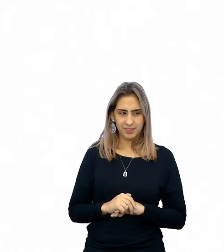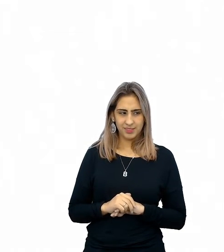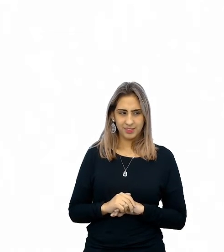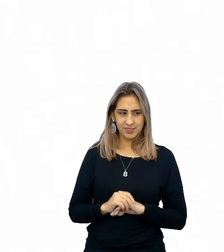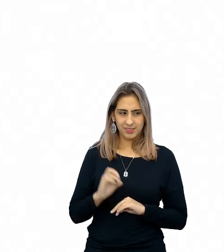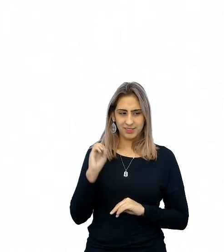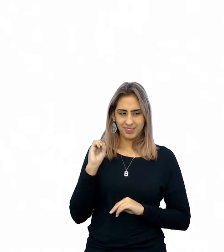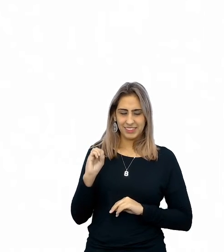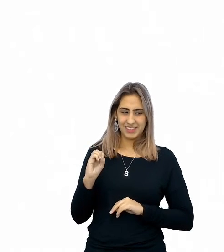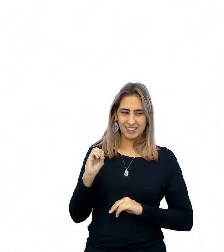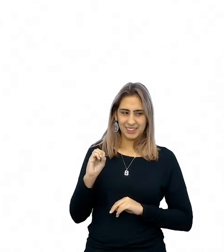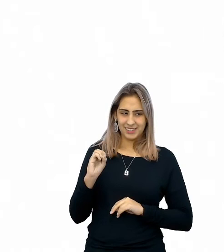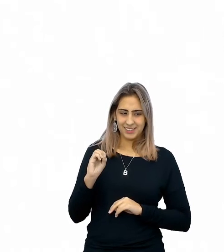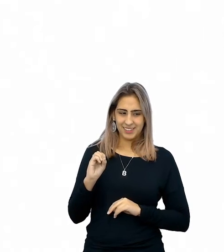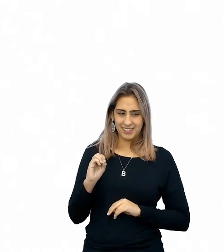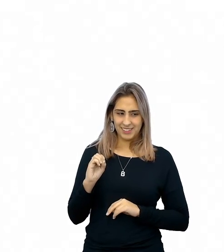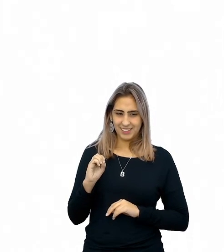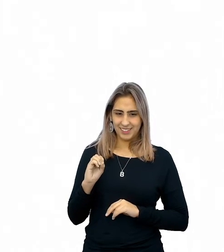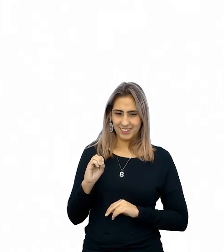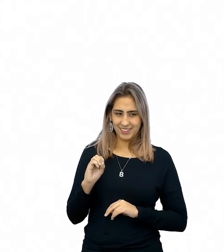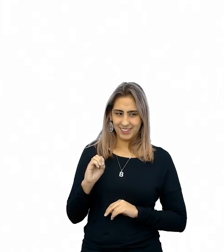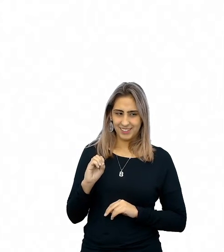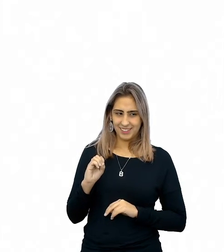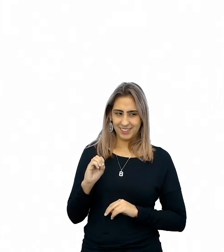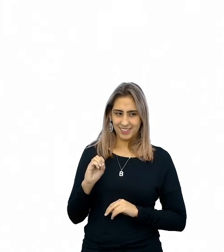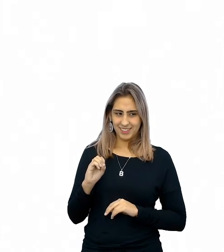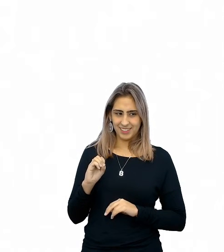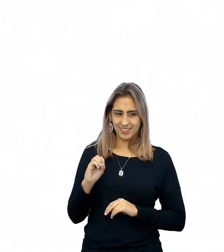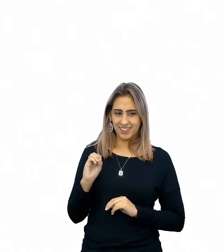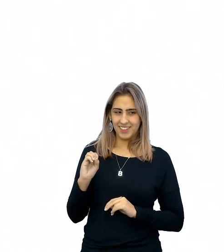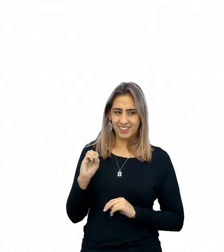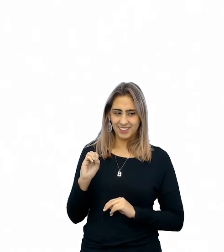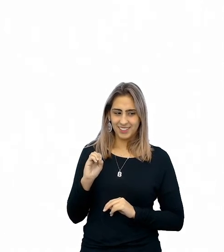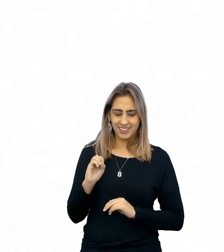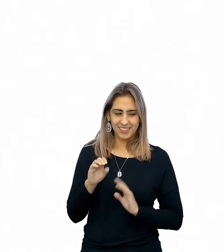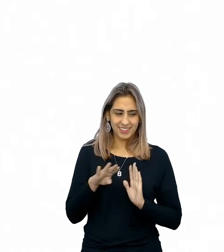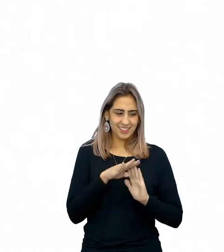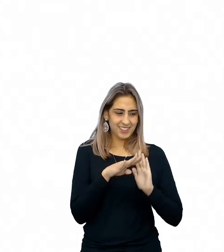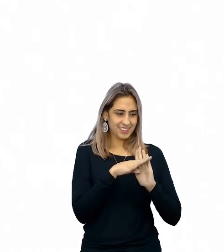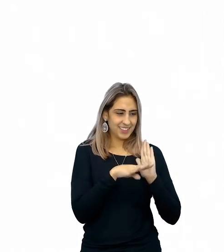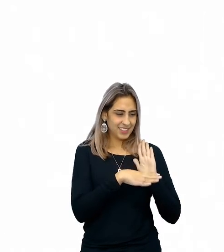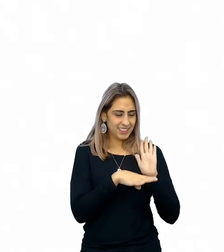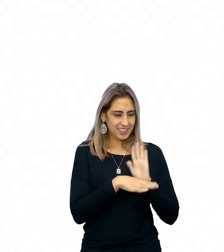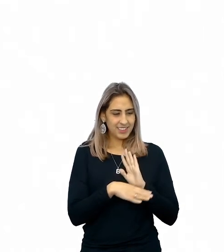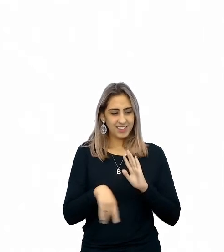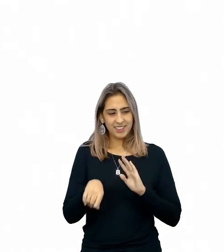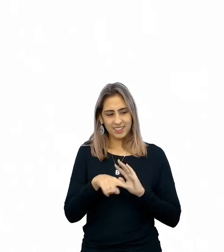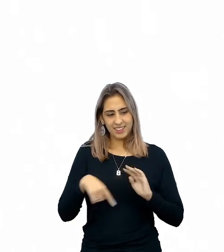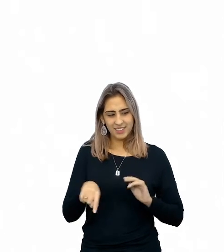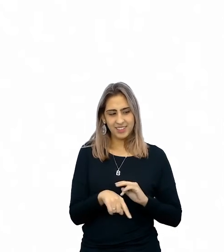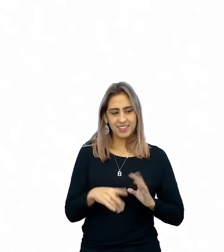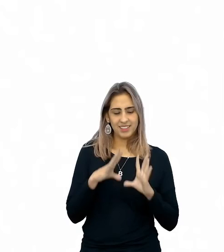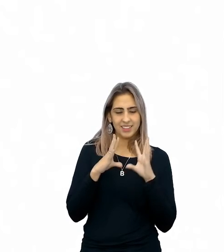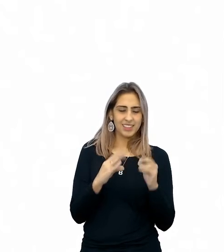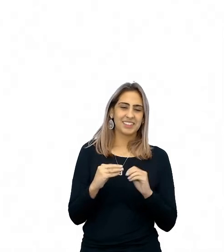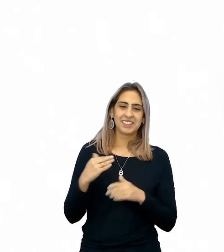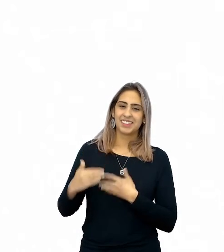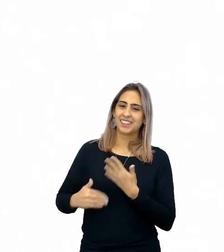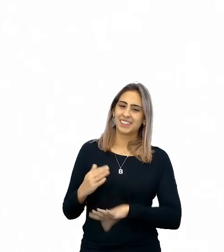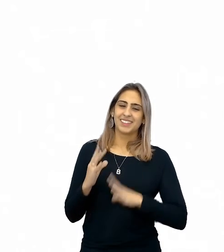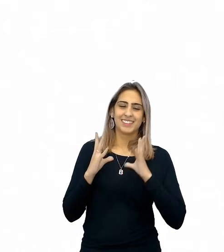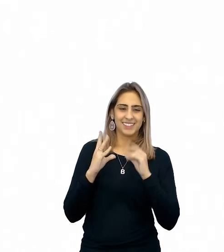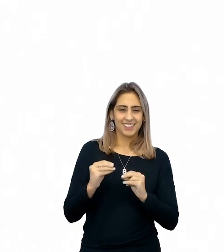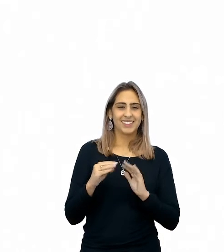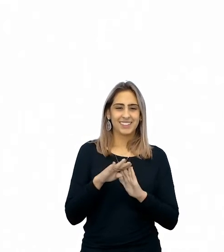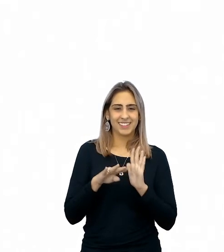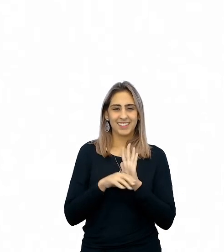ao 1 como sendo um inteiro, do 1 ao 2, do 2 ao 3, do 3 ao 4, tá certo? Então, aí sim, localizando um